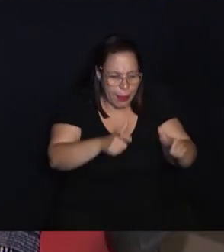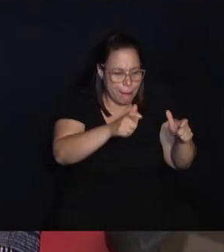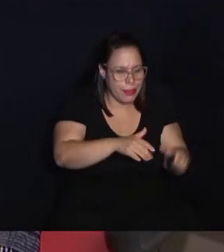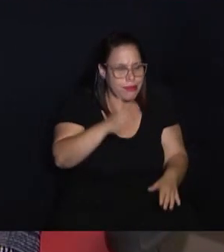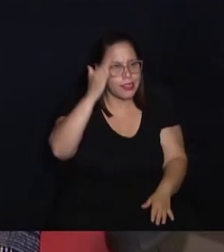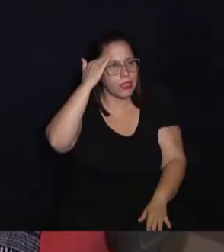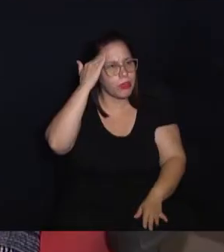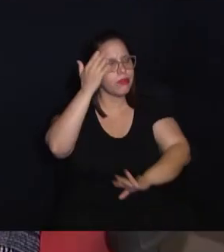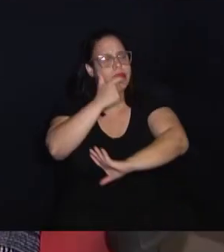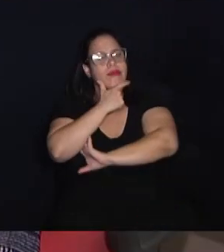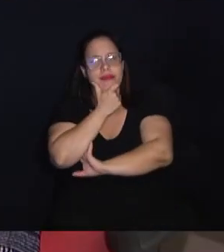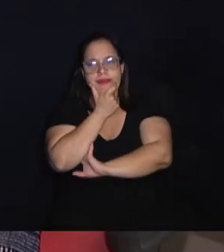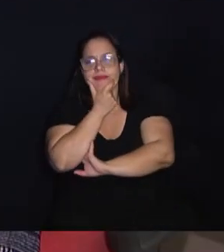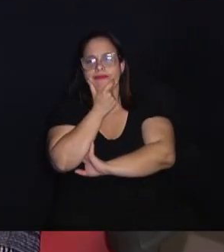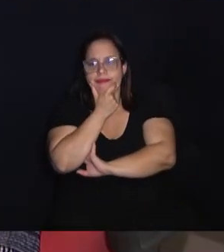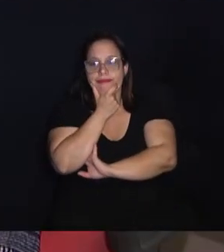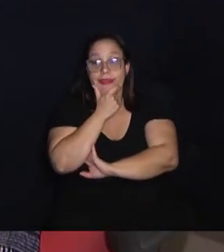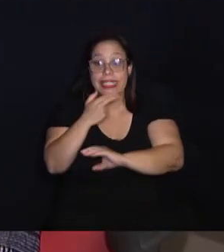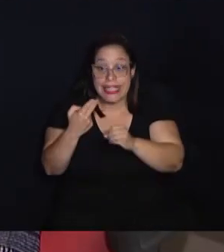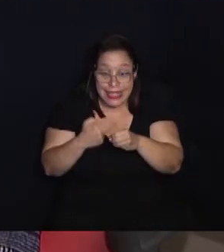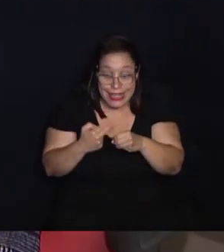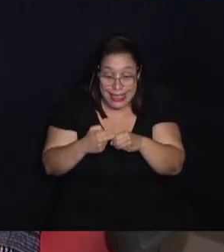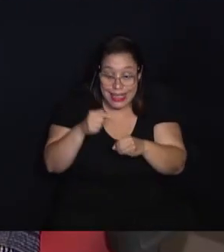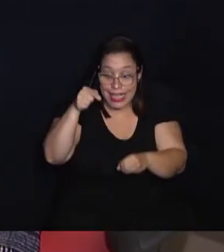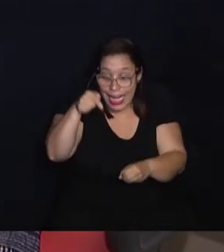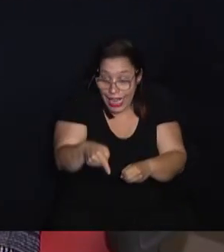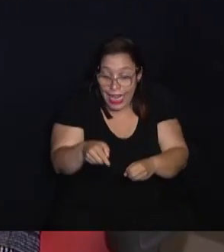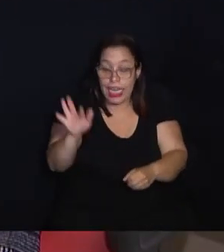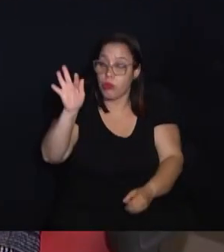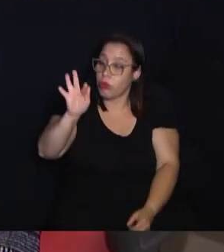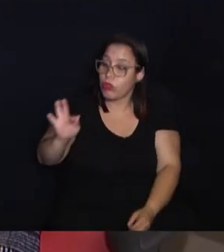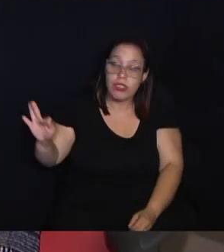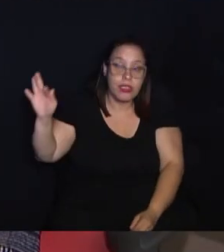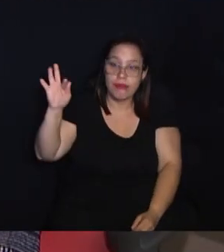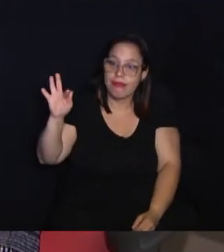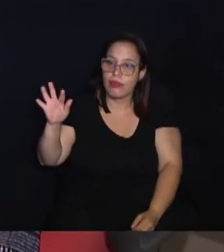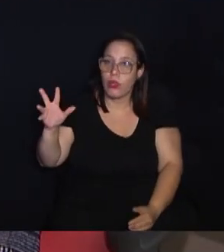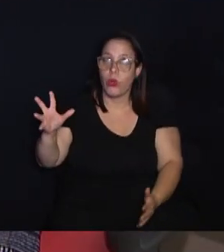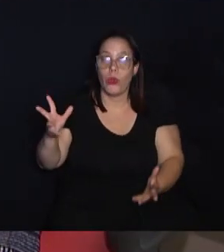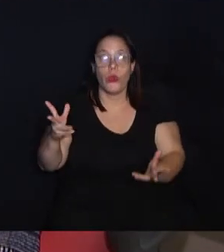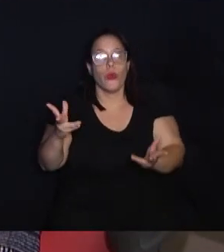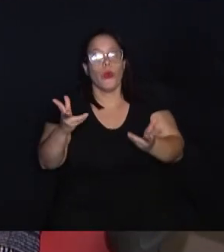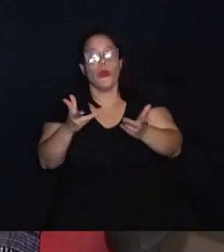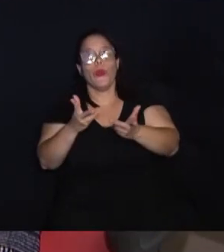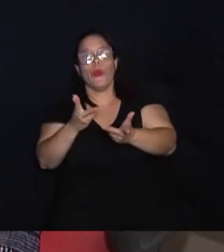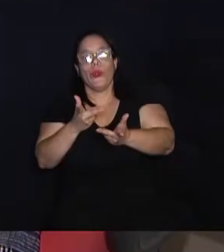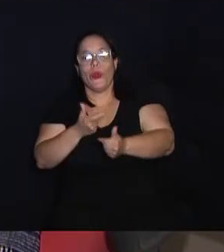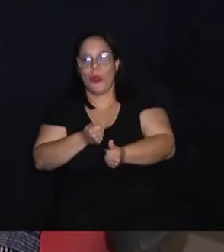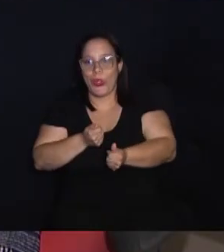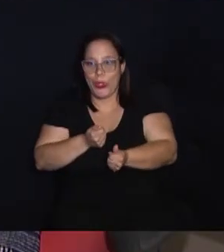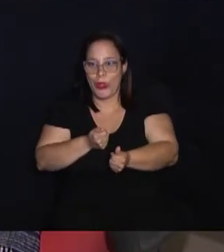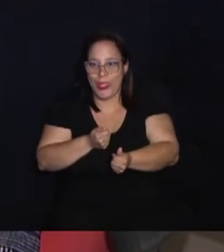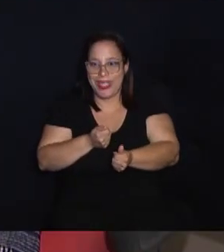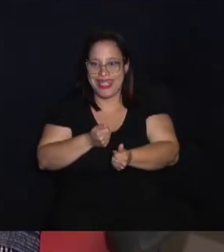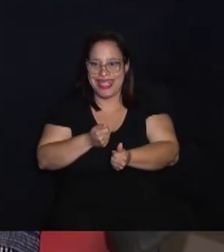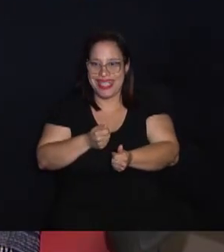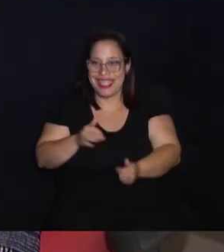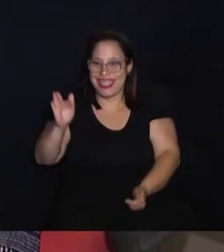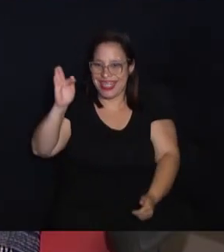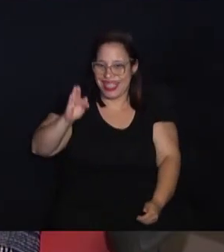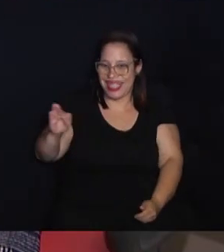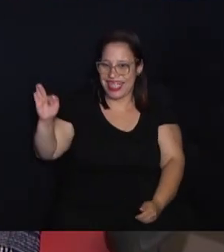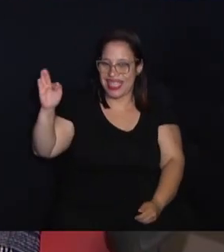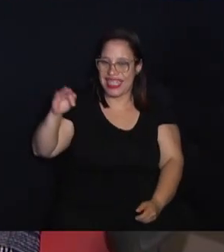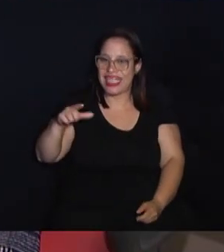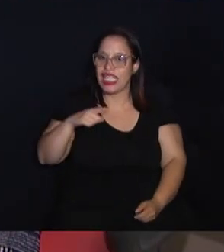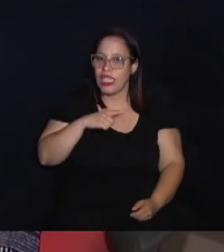e de conhecimento. A Unicamp é uma universidade extraordinária, não é, no sentido que é uma universidade que tem